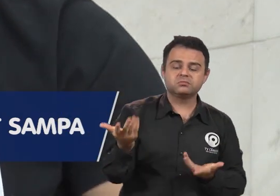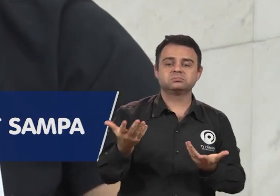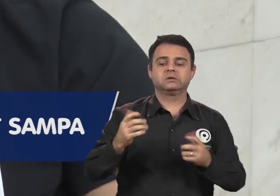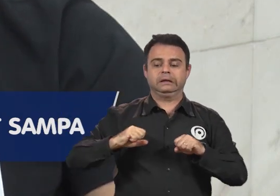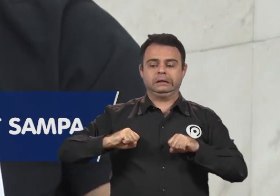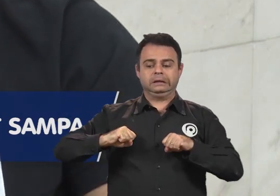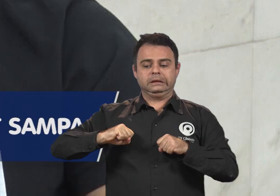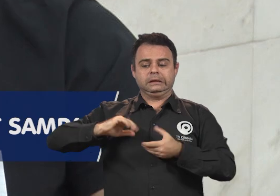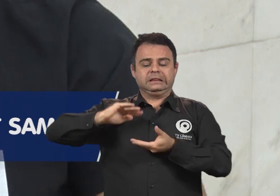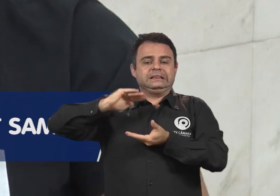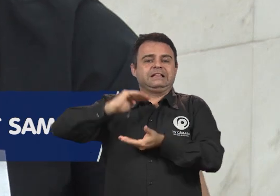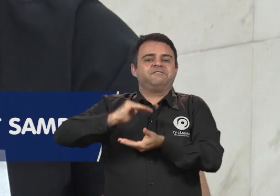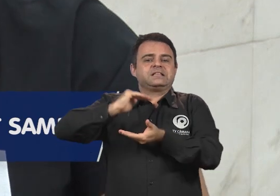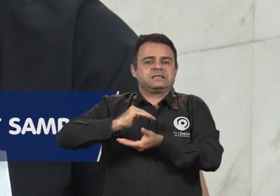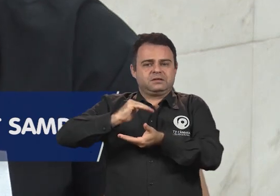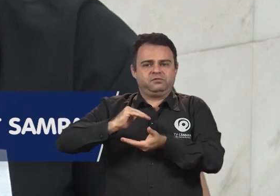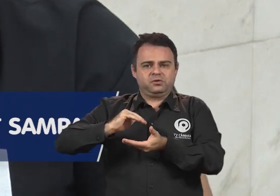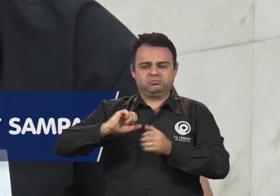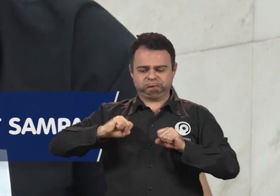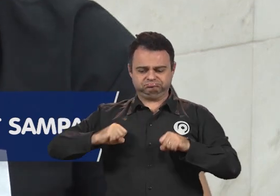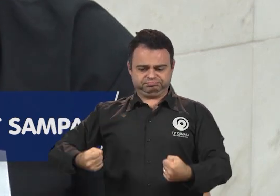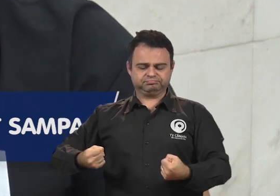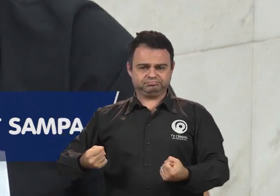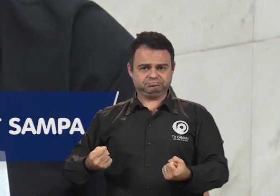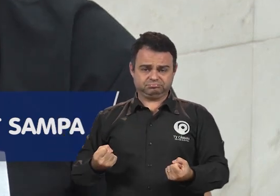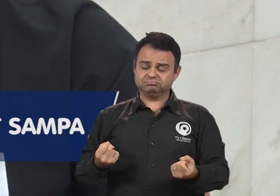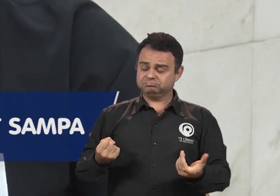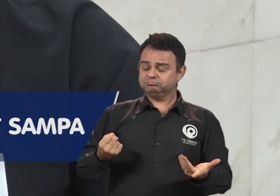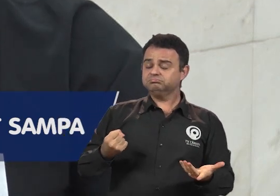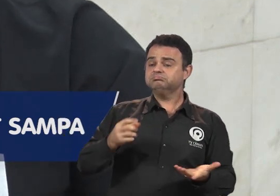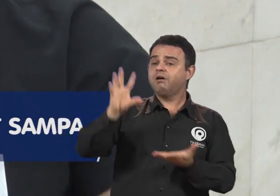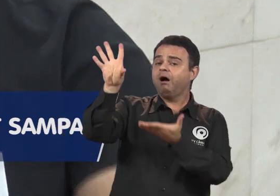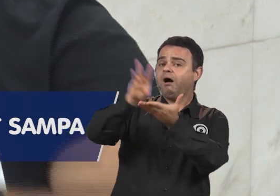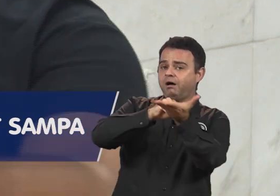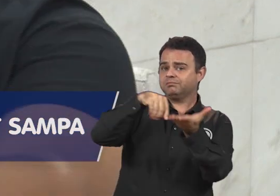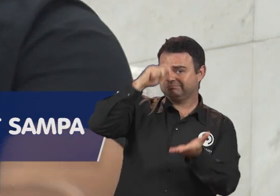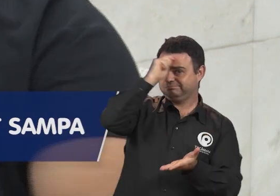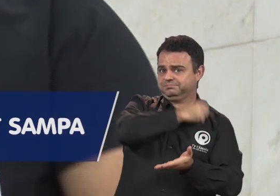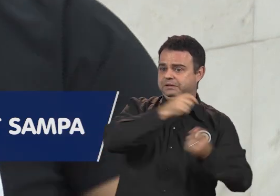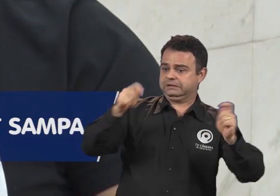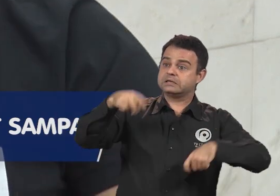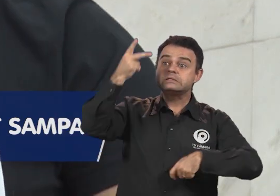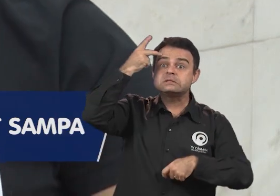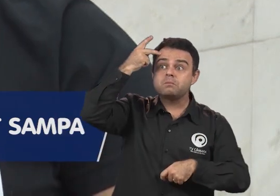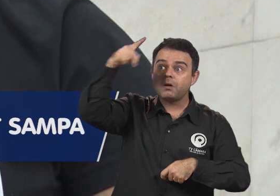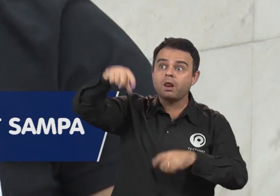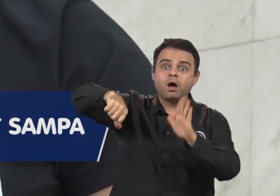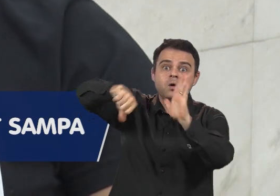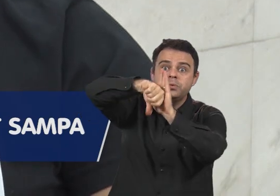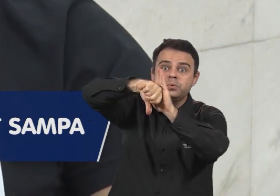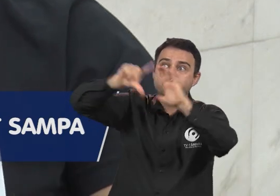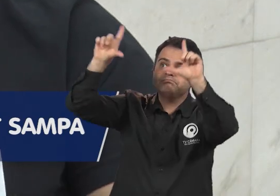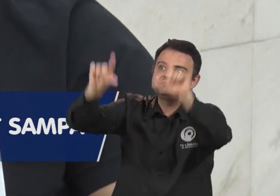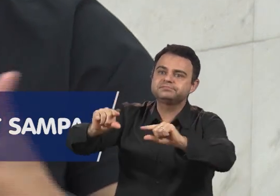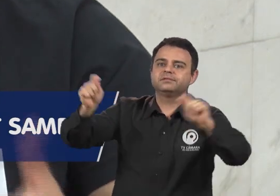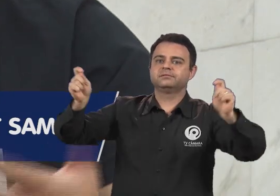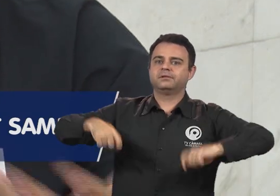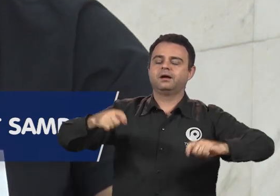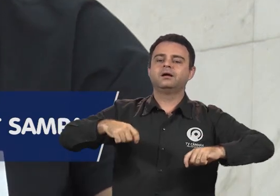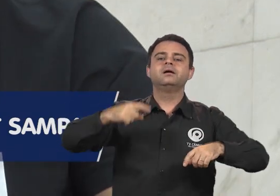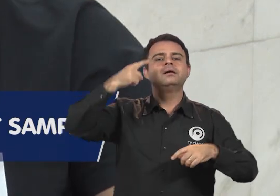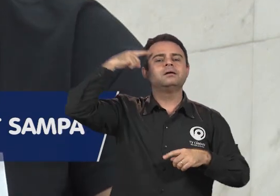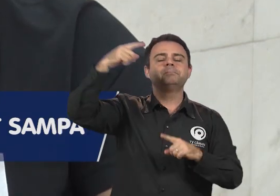usar a tecnologia ao nosso favor. Em São Paulo, realmente melhorou a criminalidade. Um exemplo deles é a Praça da Sé, que diminuiu a